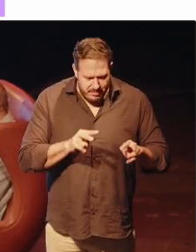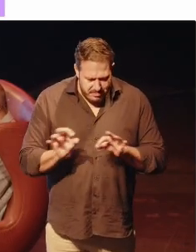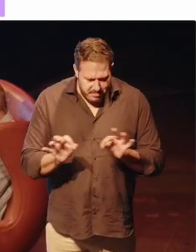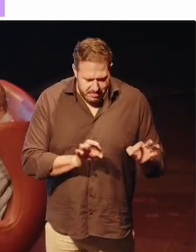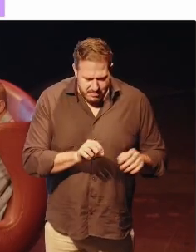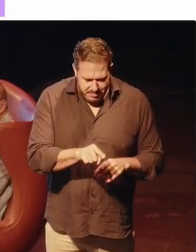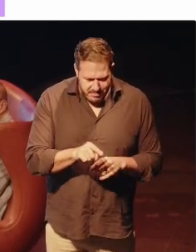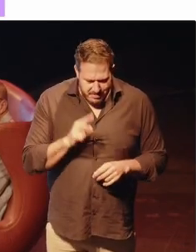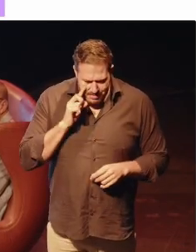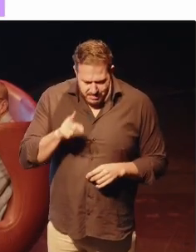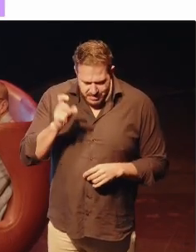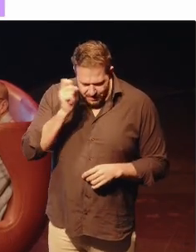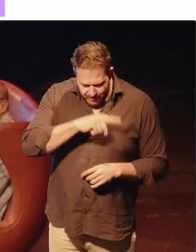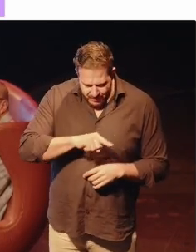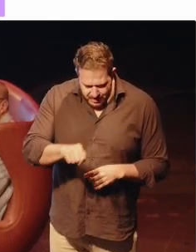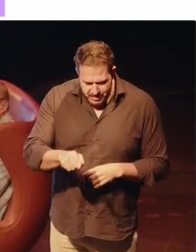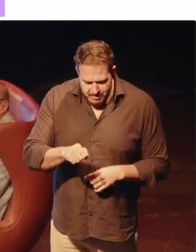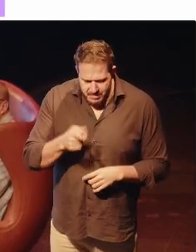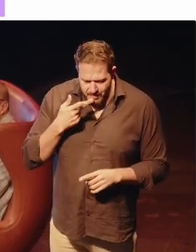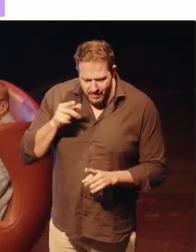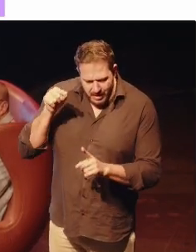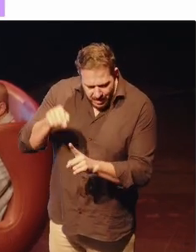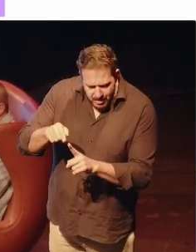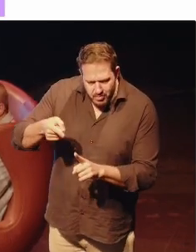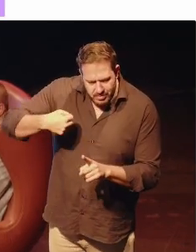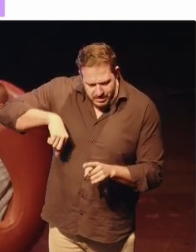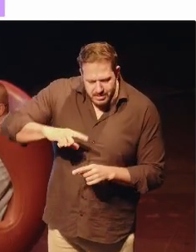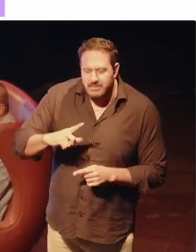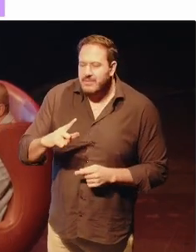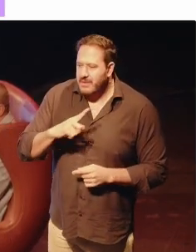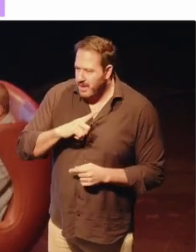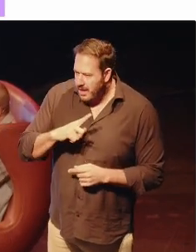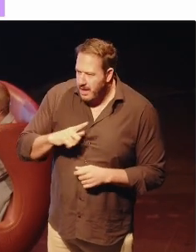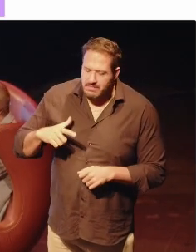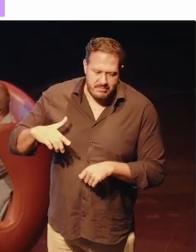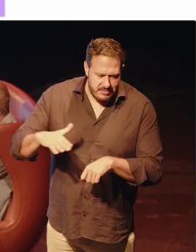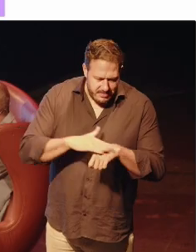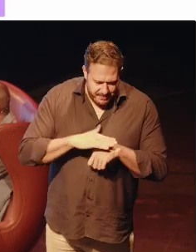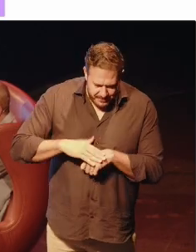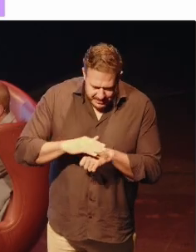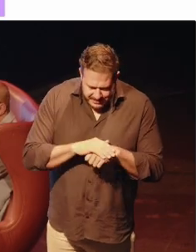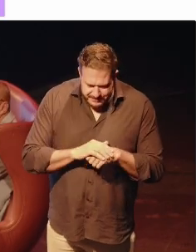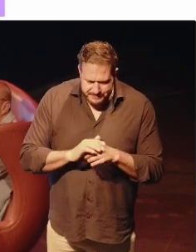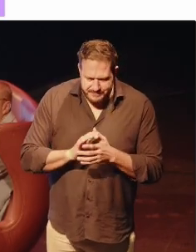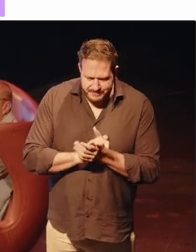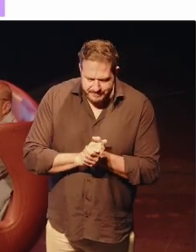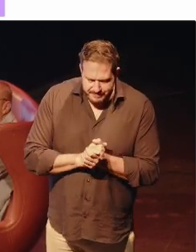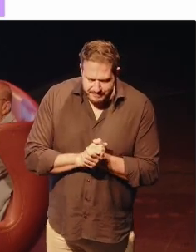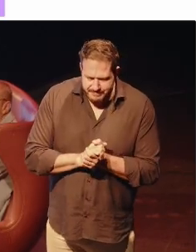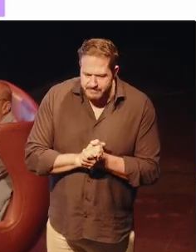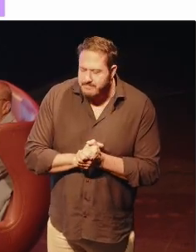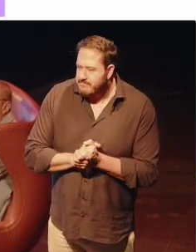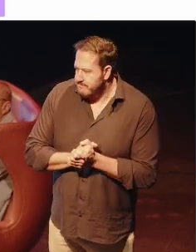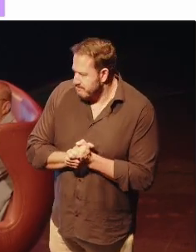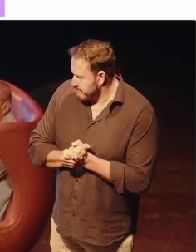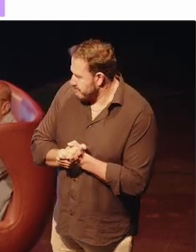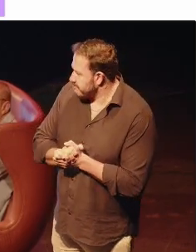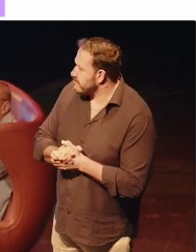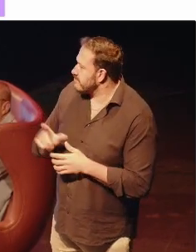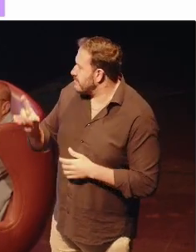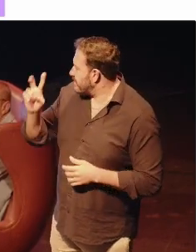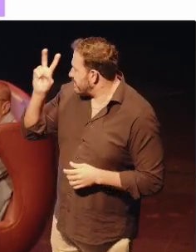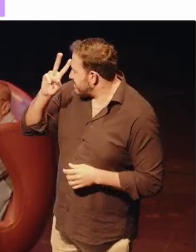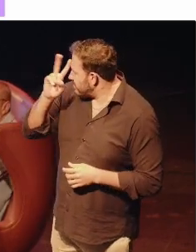difícil a gente falar direto do que a gente tem a fazer. Aliás, essa história de onde você